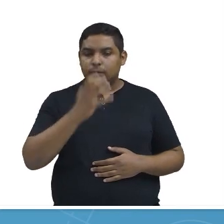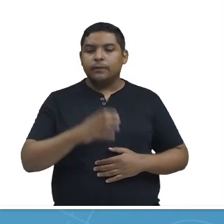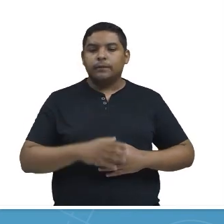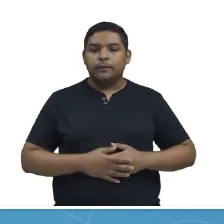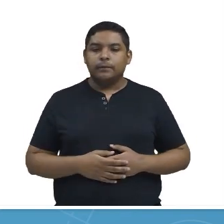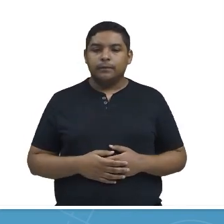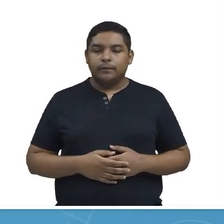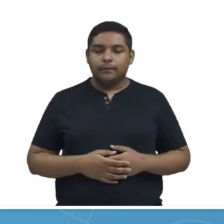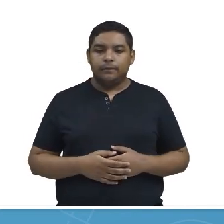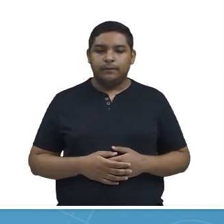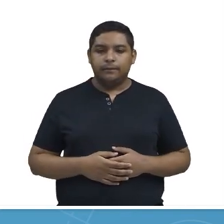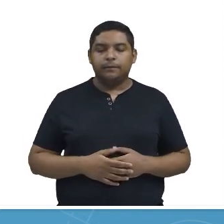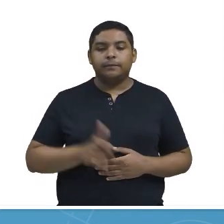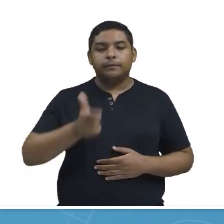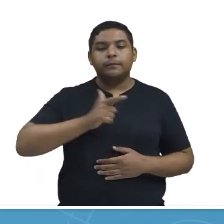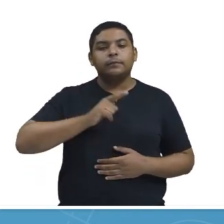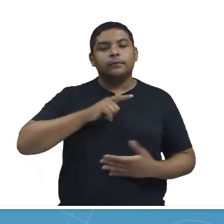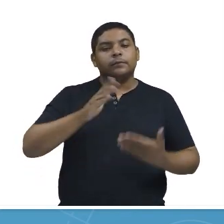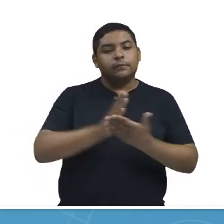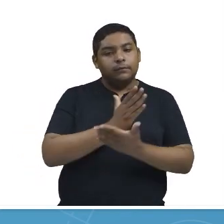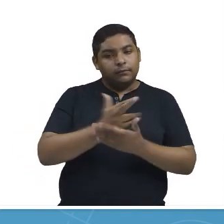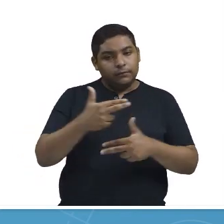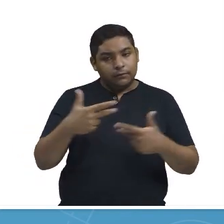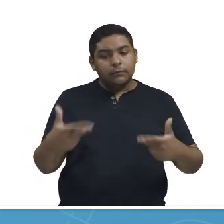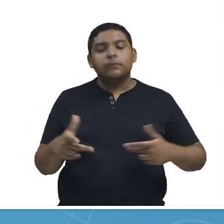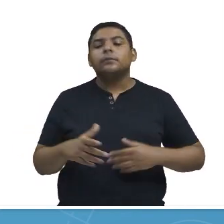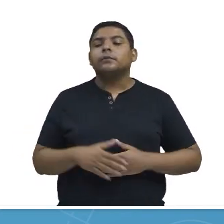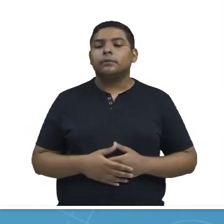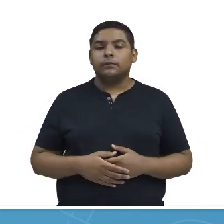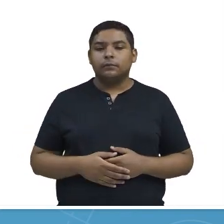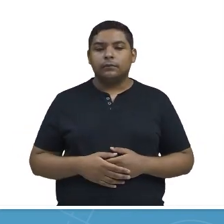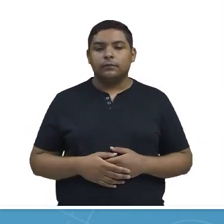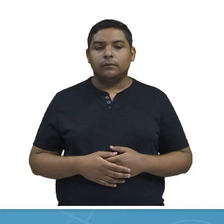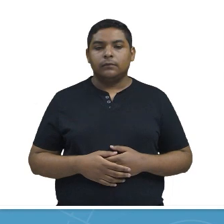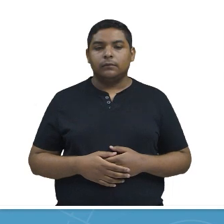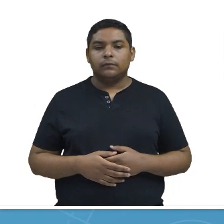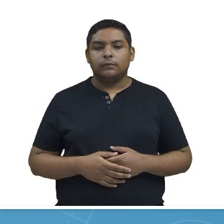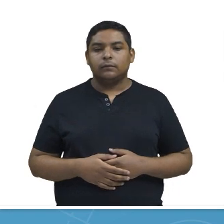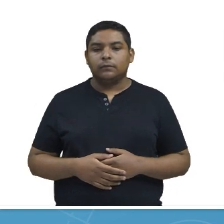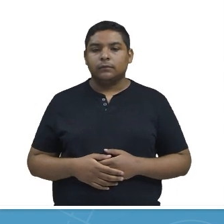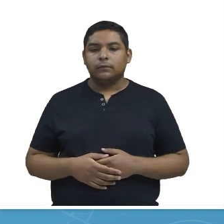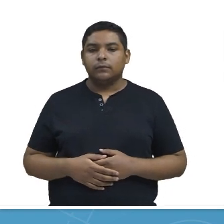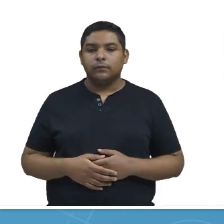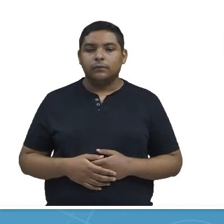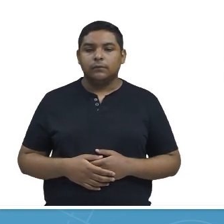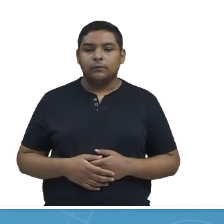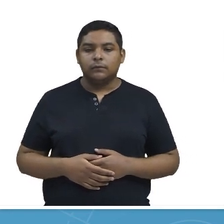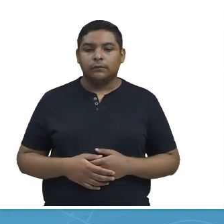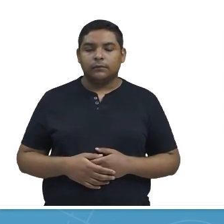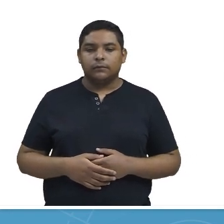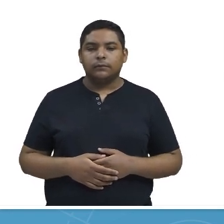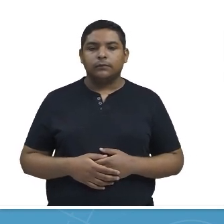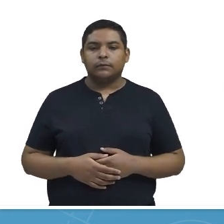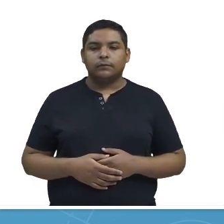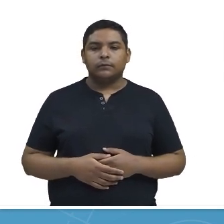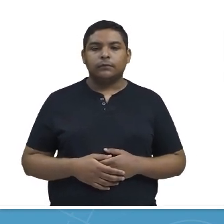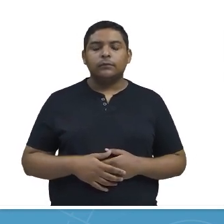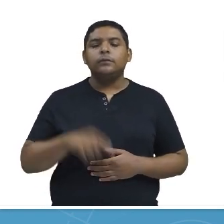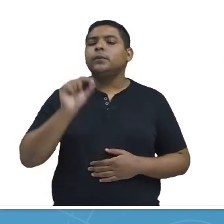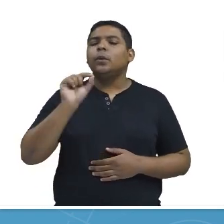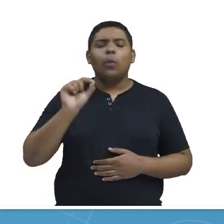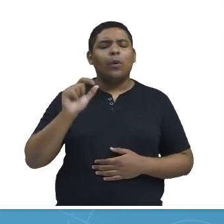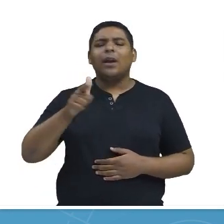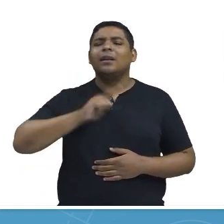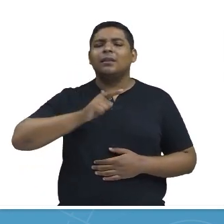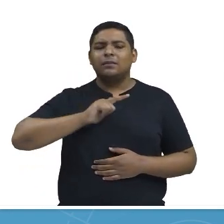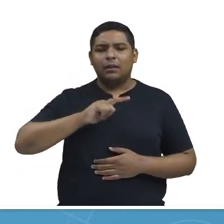cachorro possui algo, né? Ele tem algo. Por quê? Porque o whose veio logo depois dele, ó. E quem é? O que ele